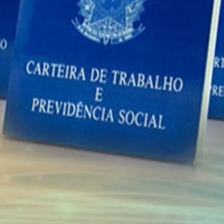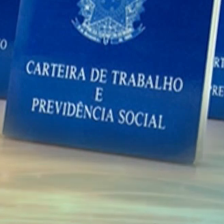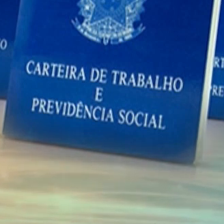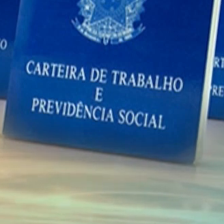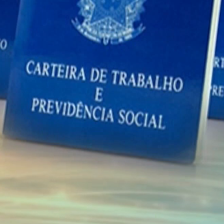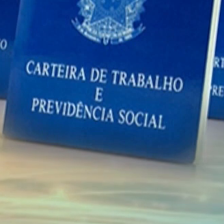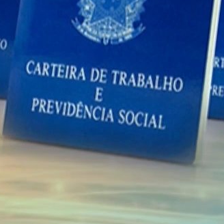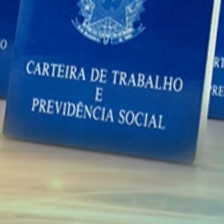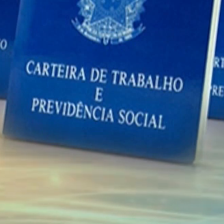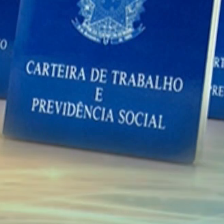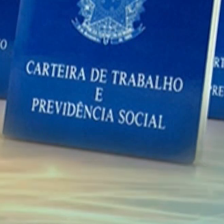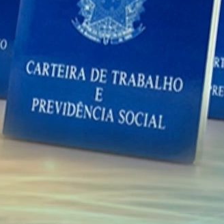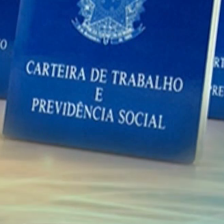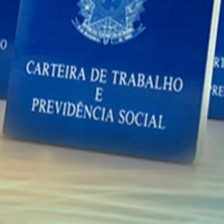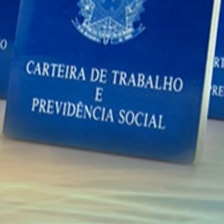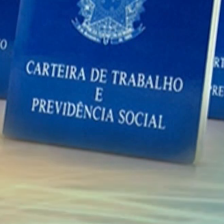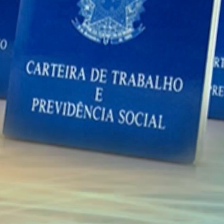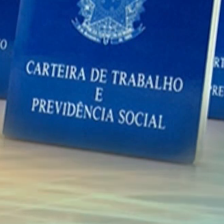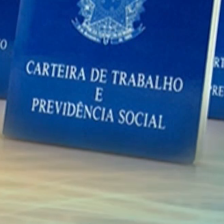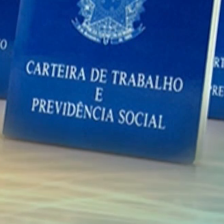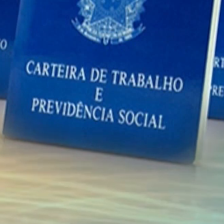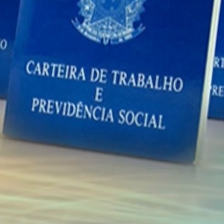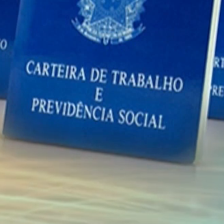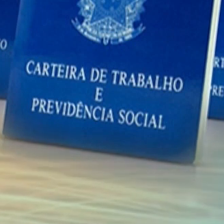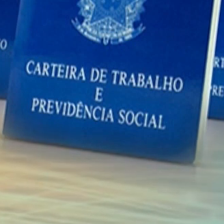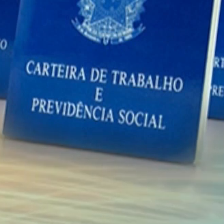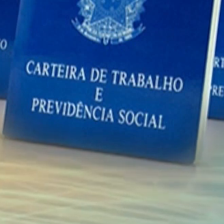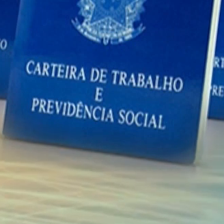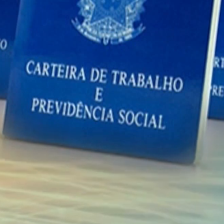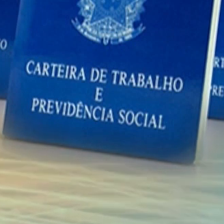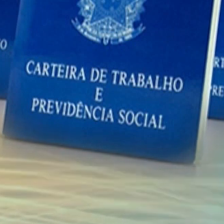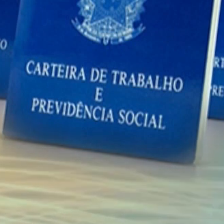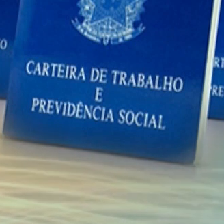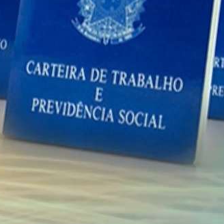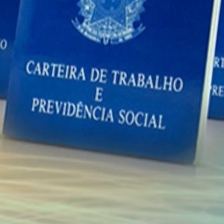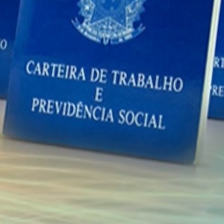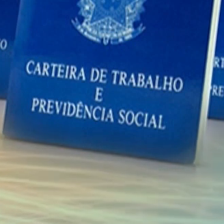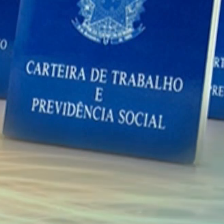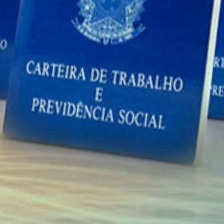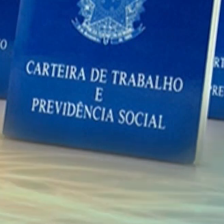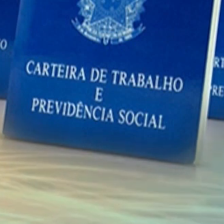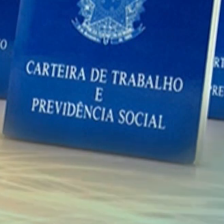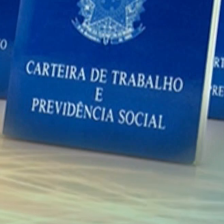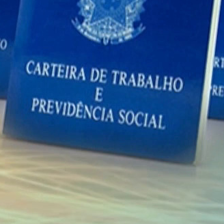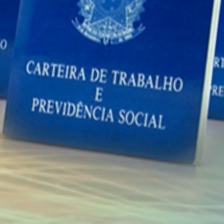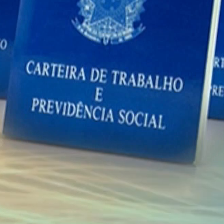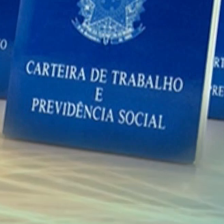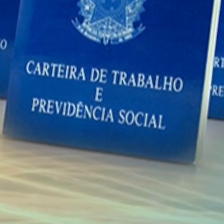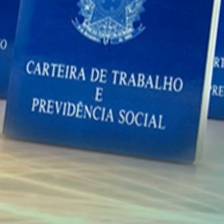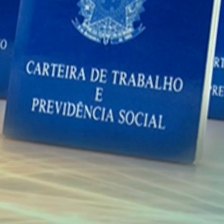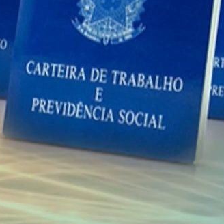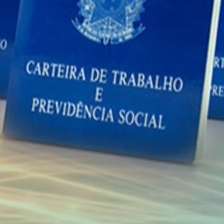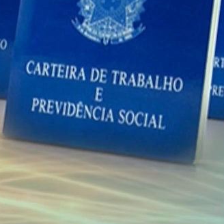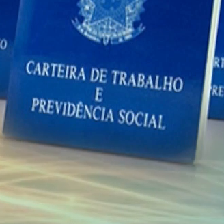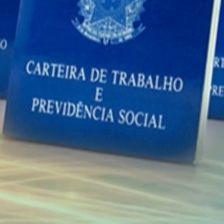máquina reta industrial, cozinheiro geral, empacotador,